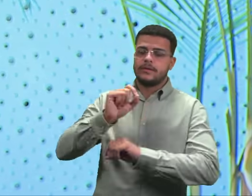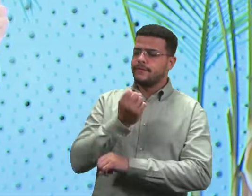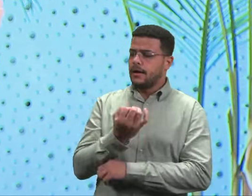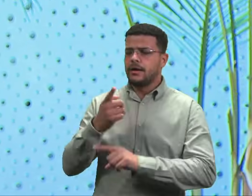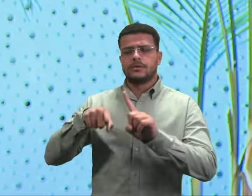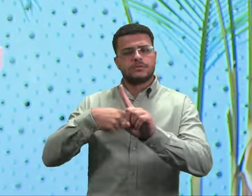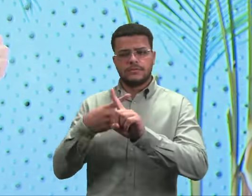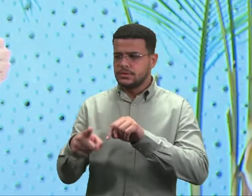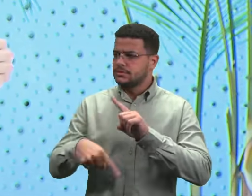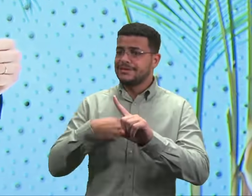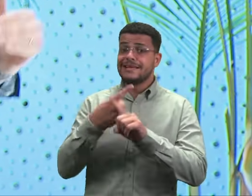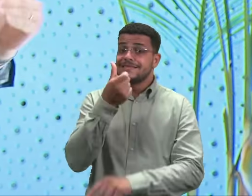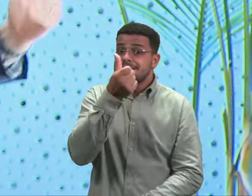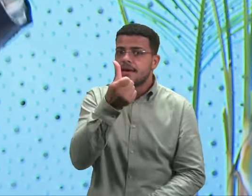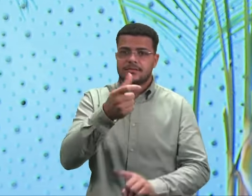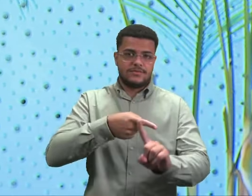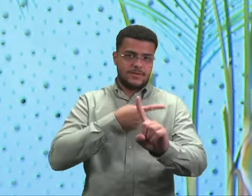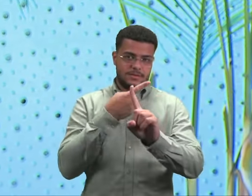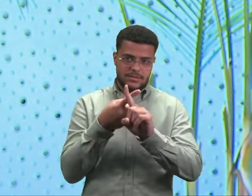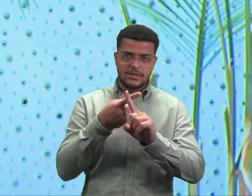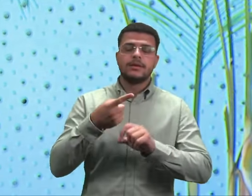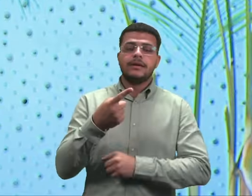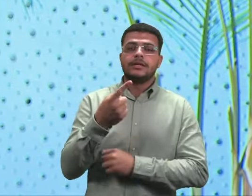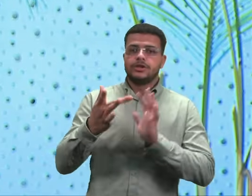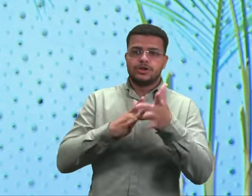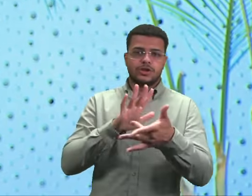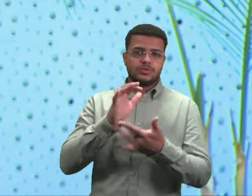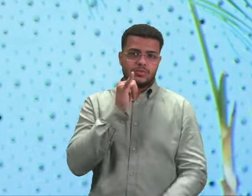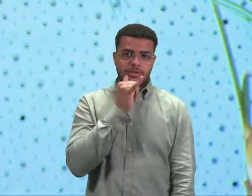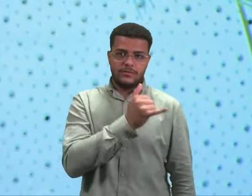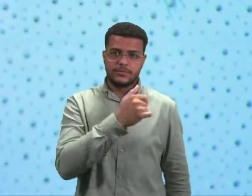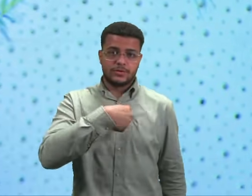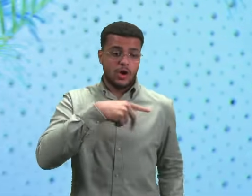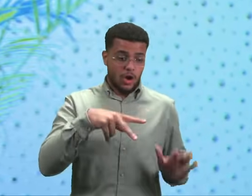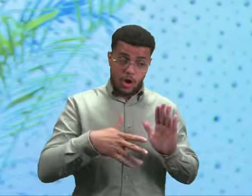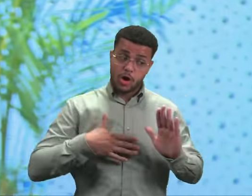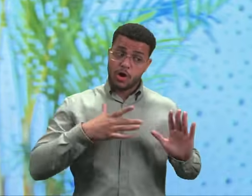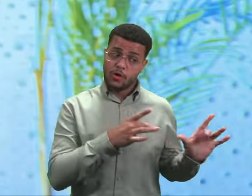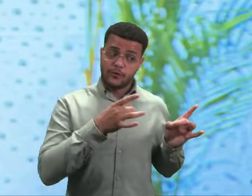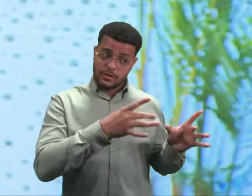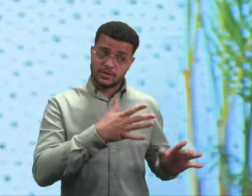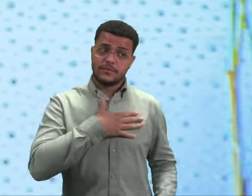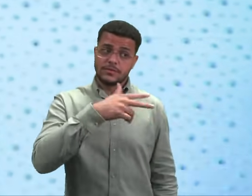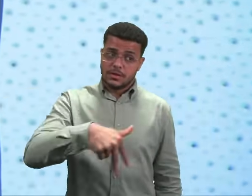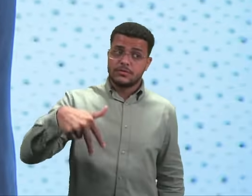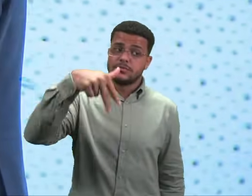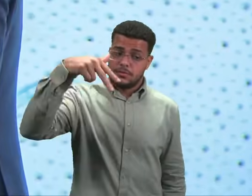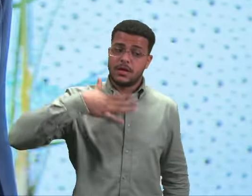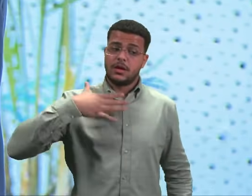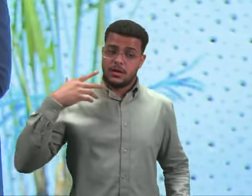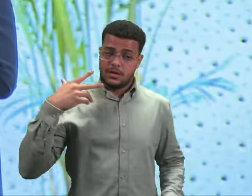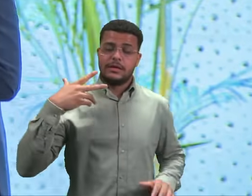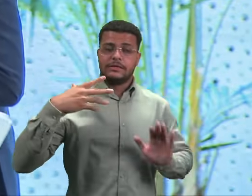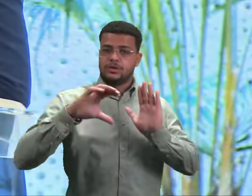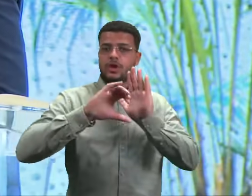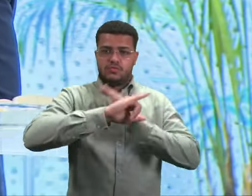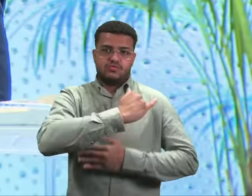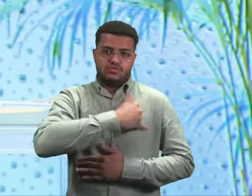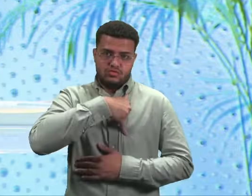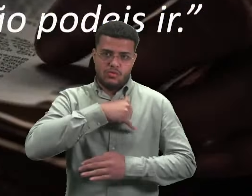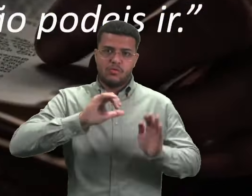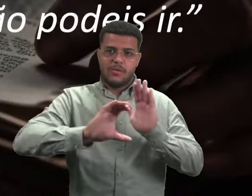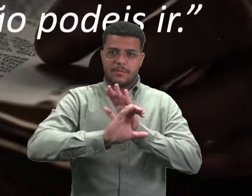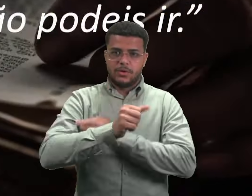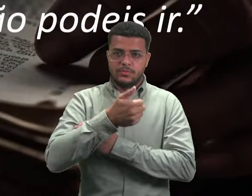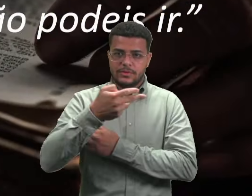vezes, seis vezes, que Jesus deixaria eles. Seis vezes Jesus disse. Primeira vez, João 13, 33, Jesus